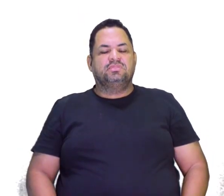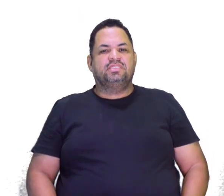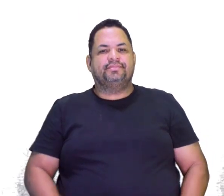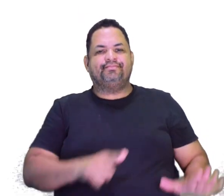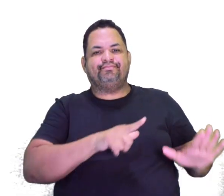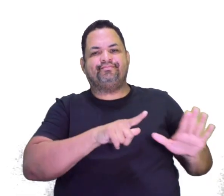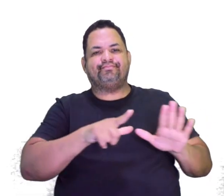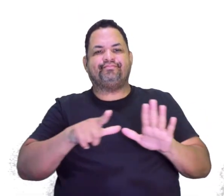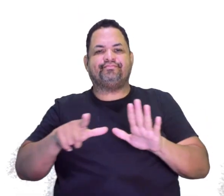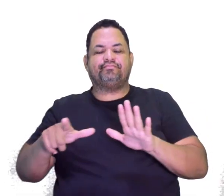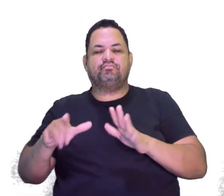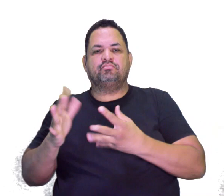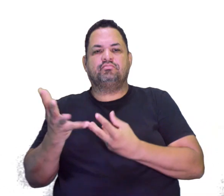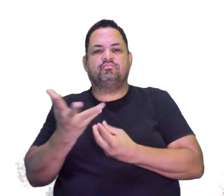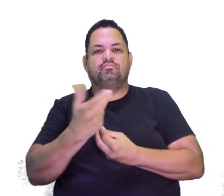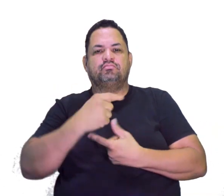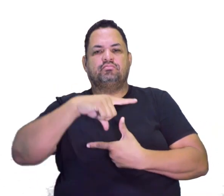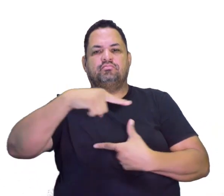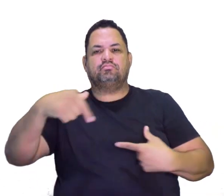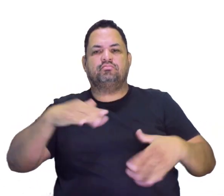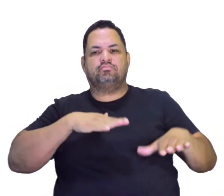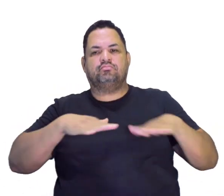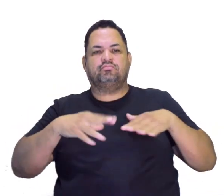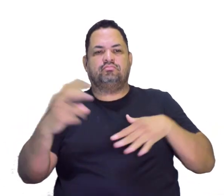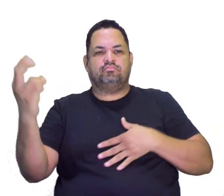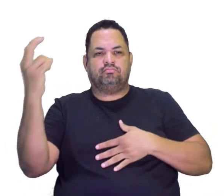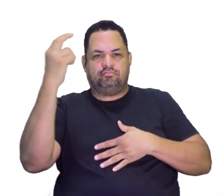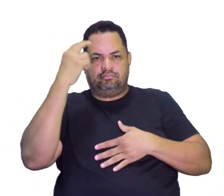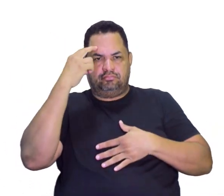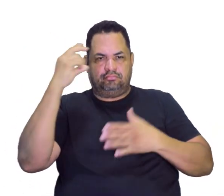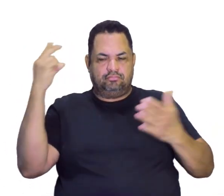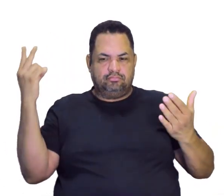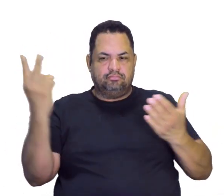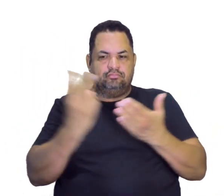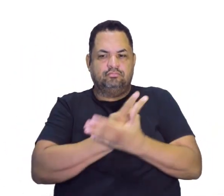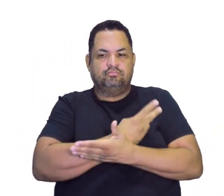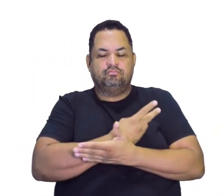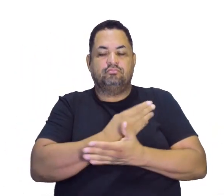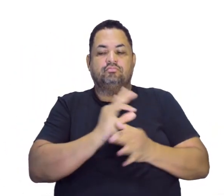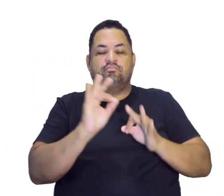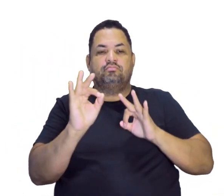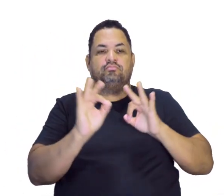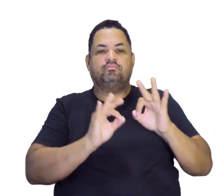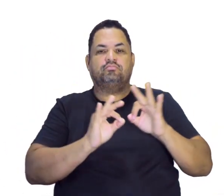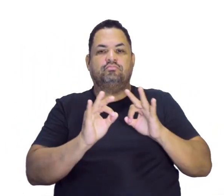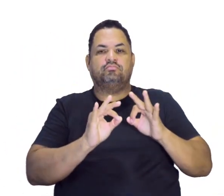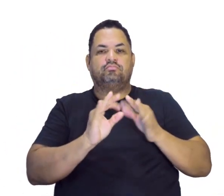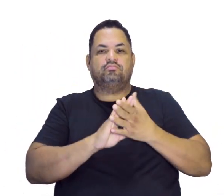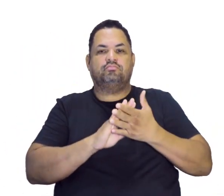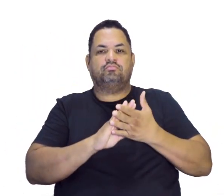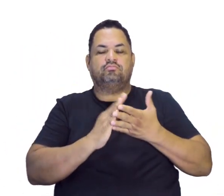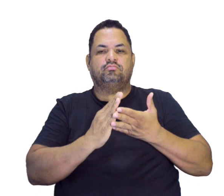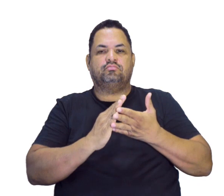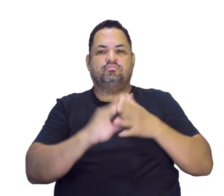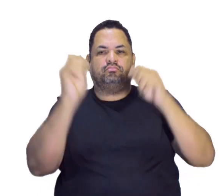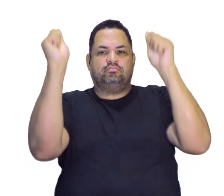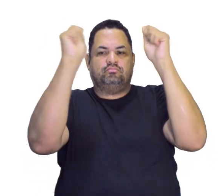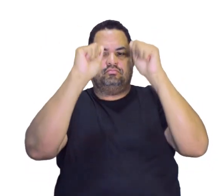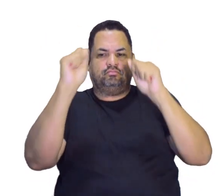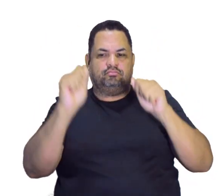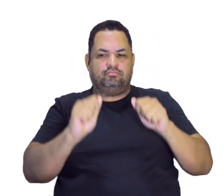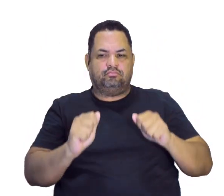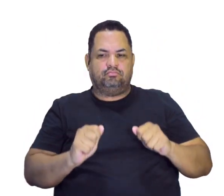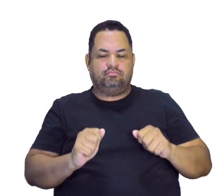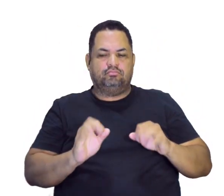eh a Semana de Arte Moderna foi o movimento cultural ou seja só sobre as culturas né